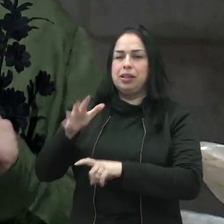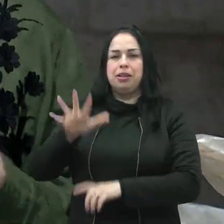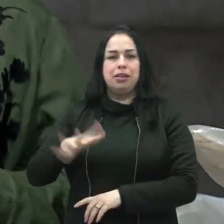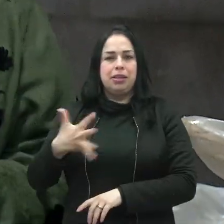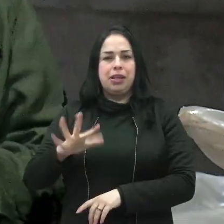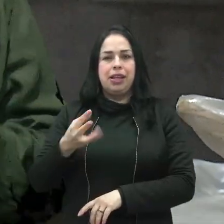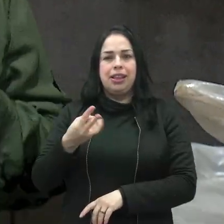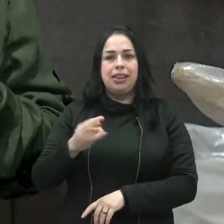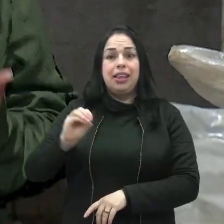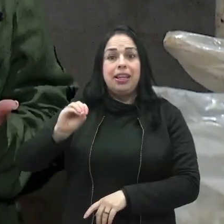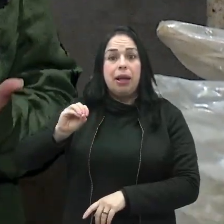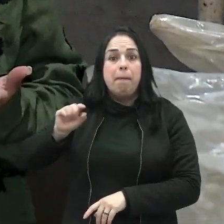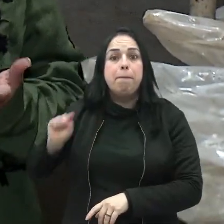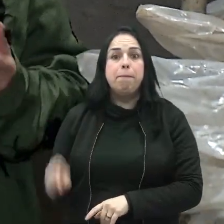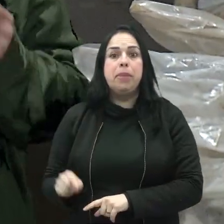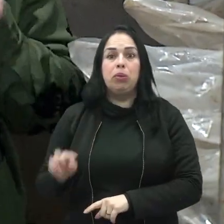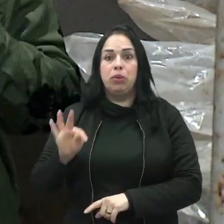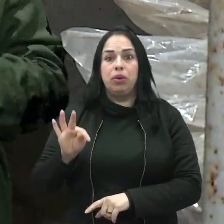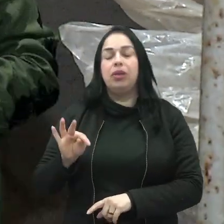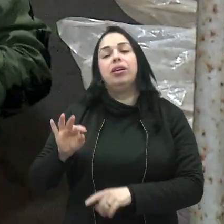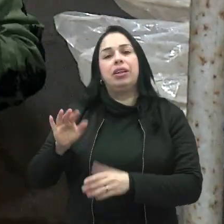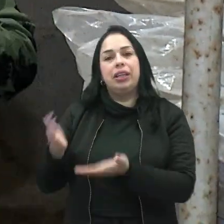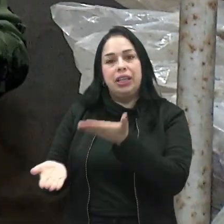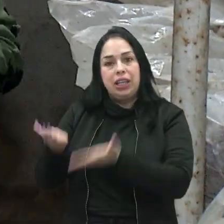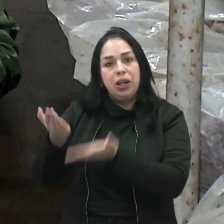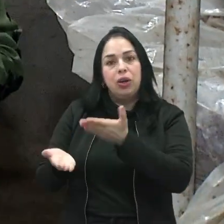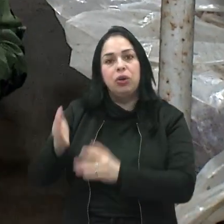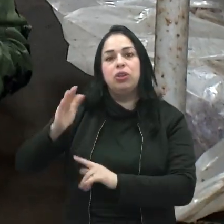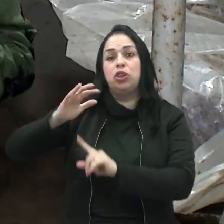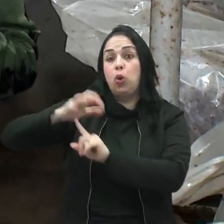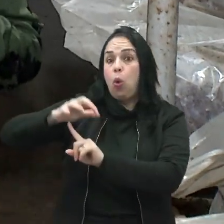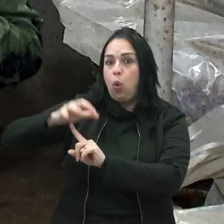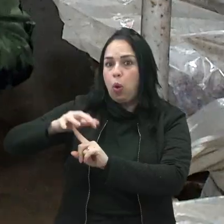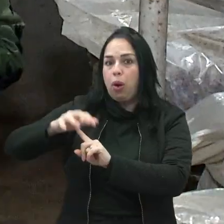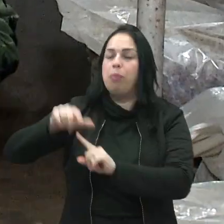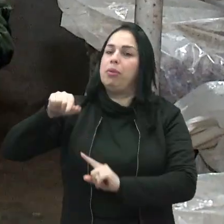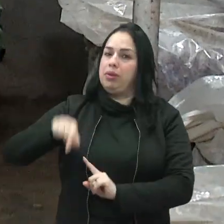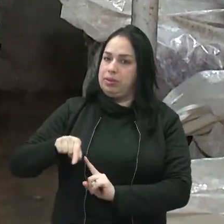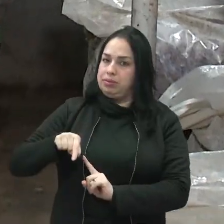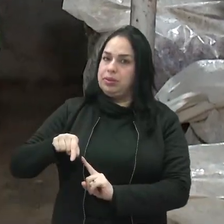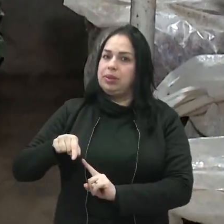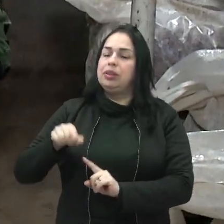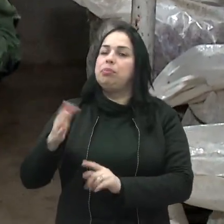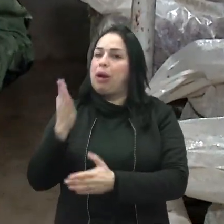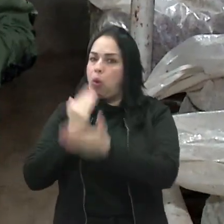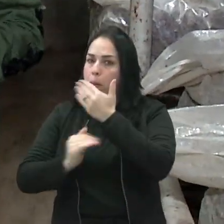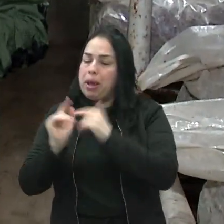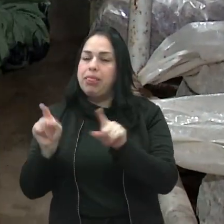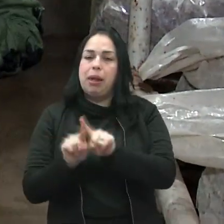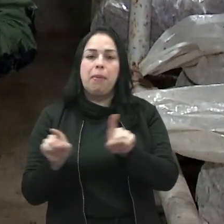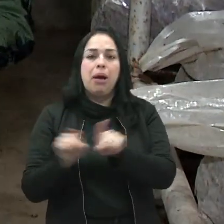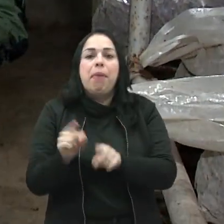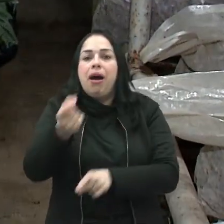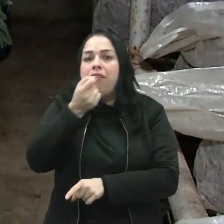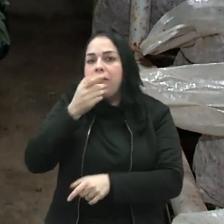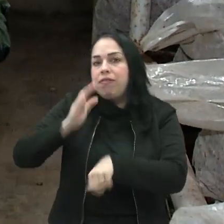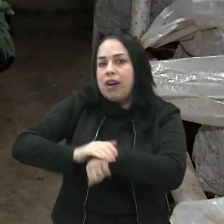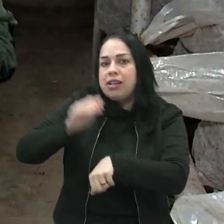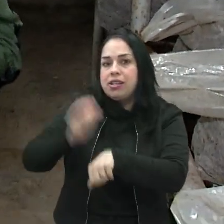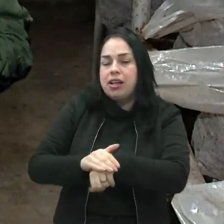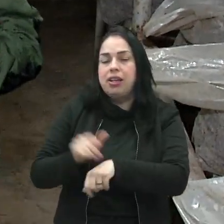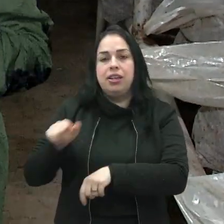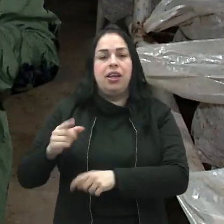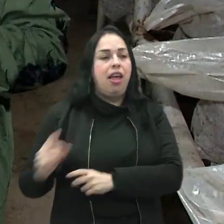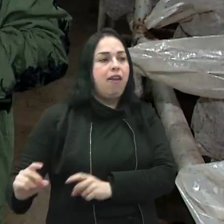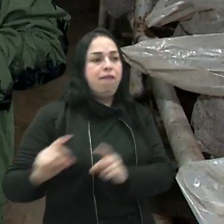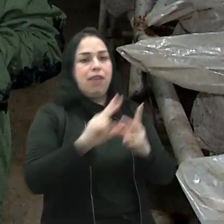são produzidos mais de 30 mil quilos de cogumelos por ano, entre comestíveis e medicinais. E boa parte da